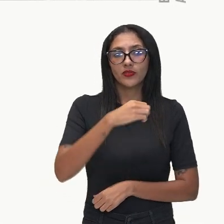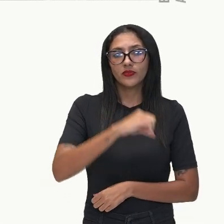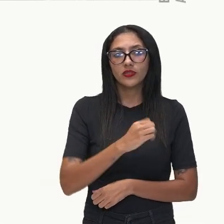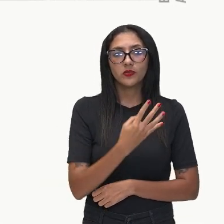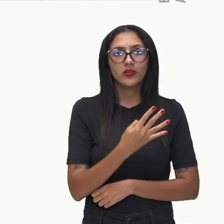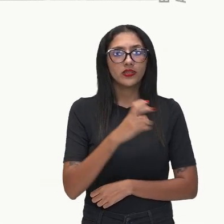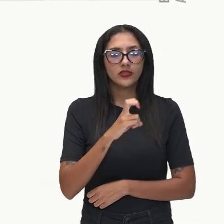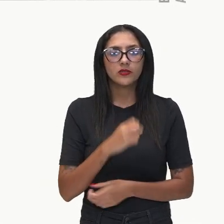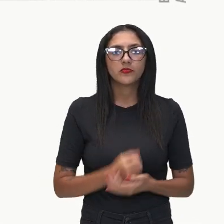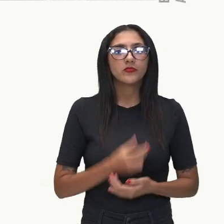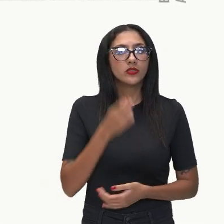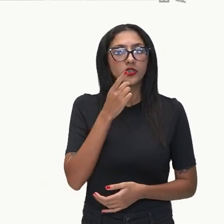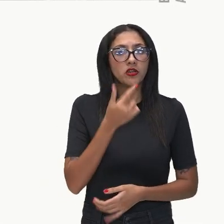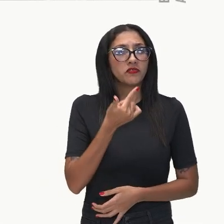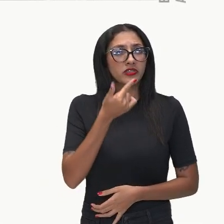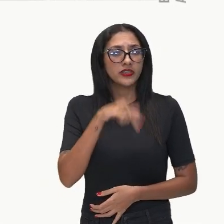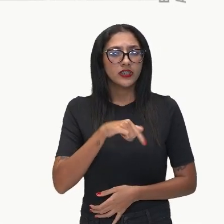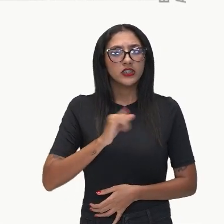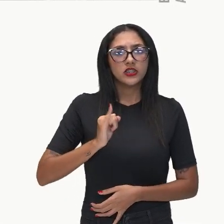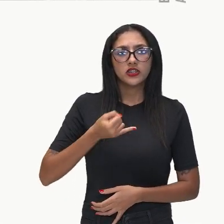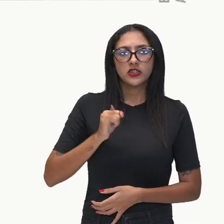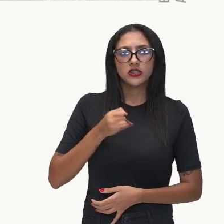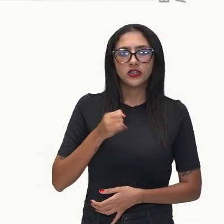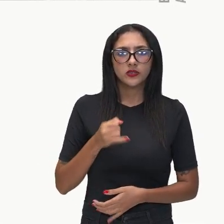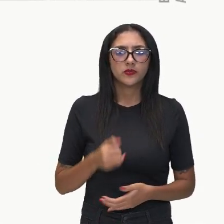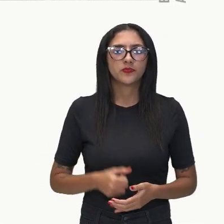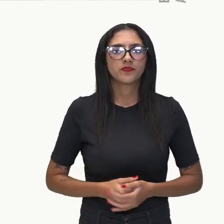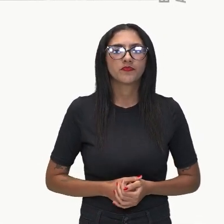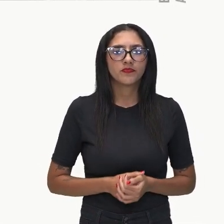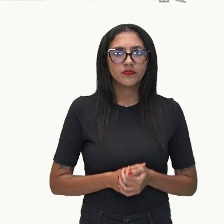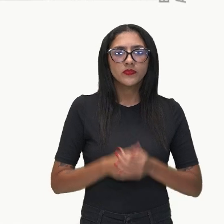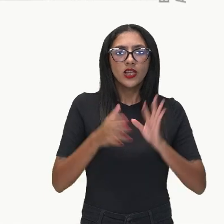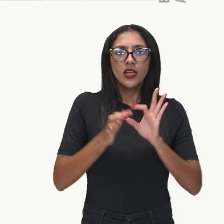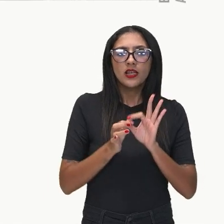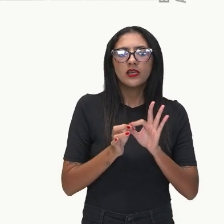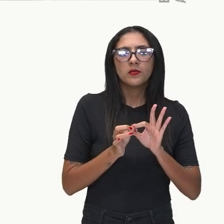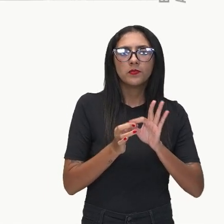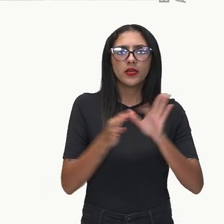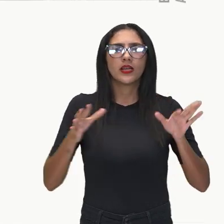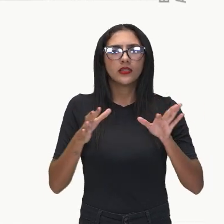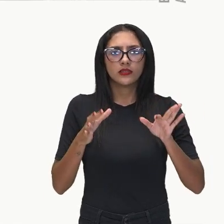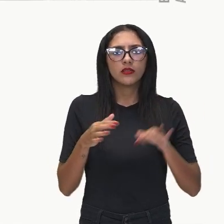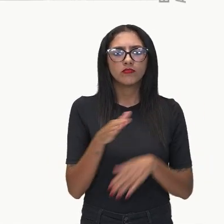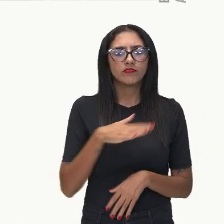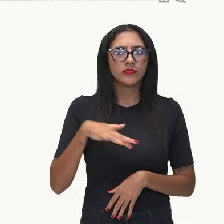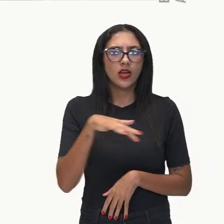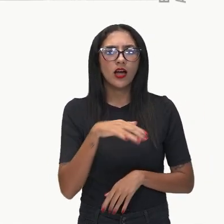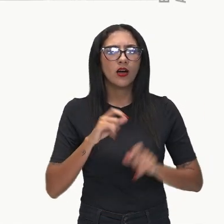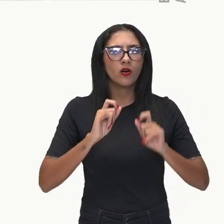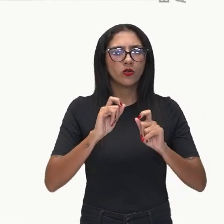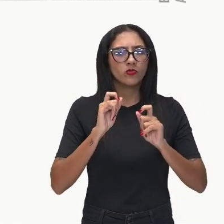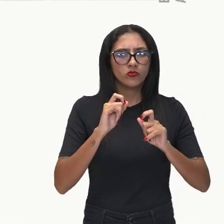dia 27 de janeiro, nós tivemos a libertação do famoso campo de